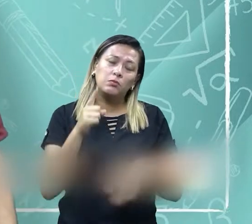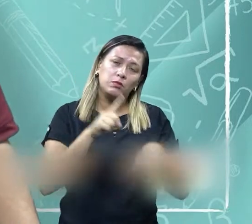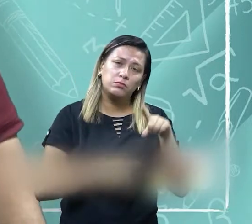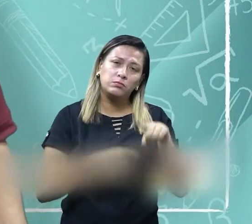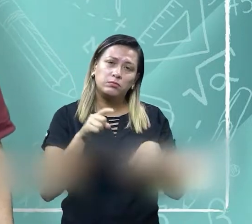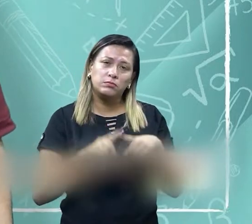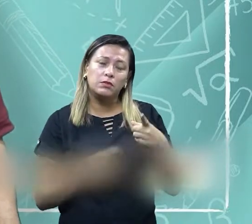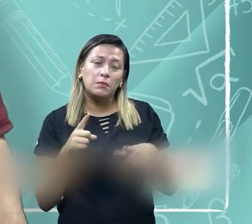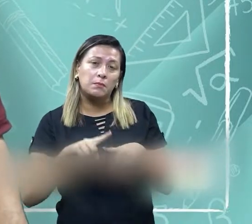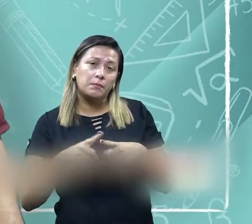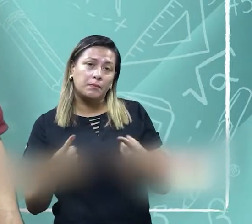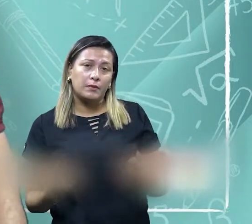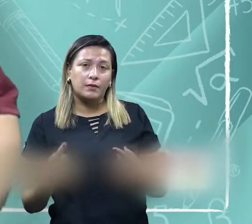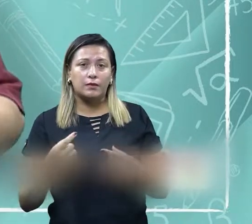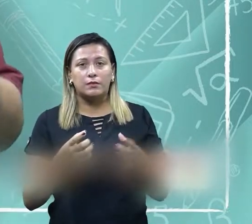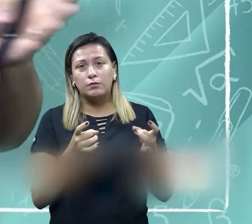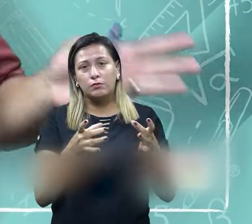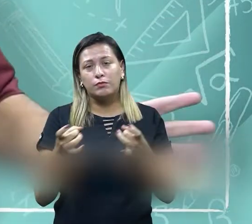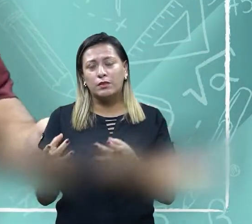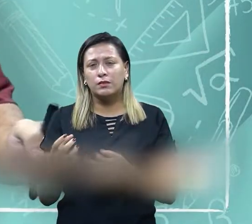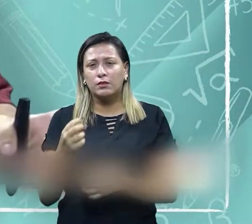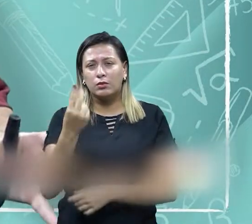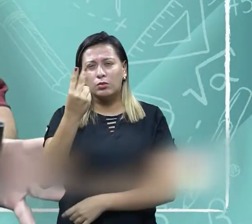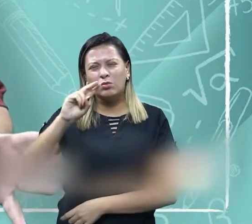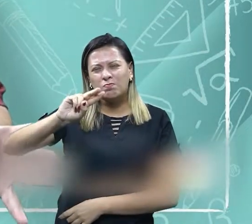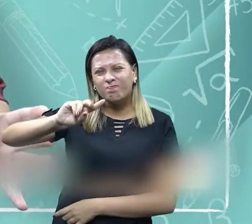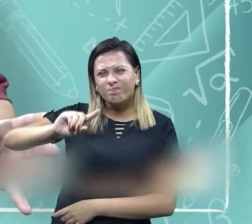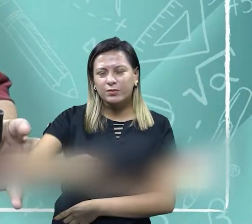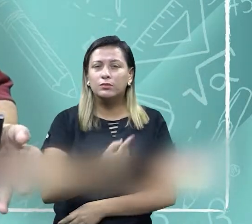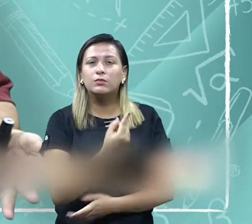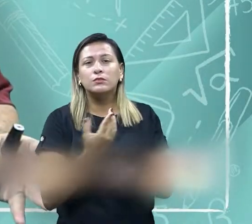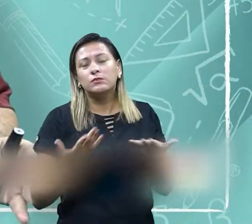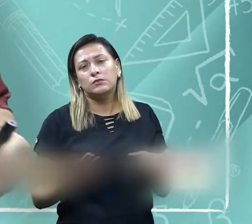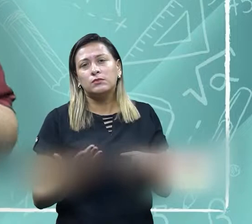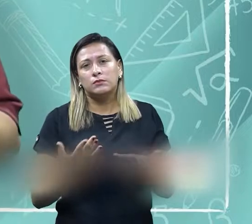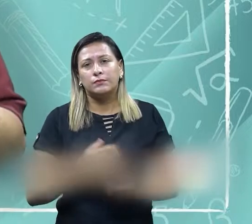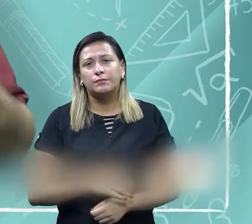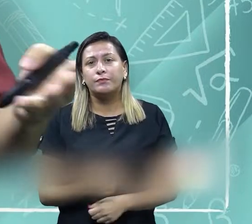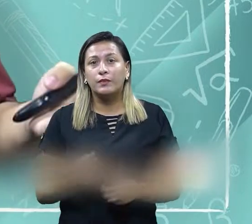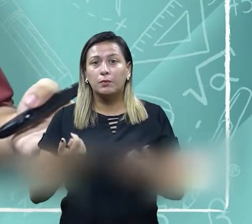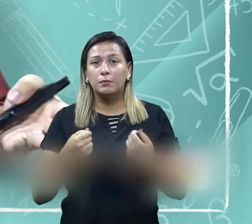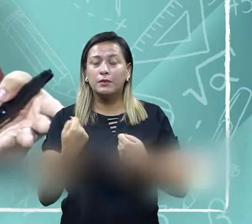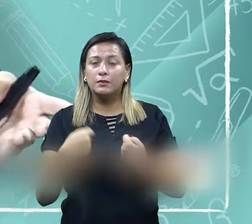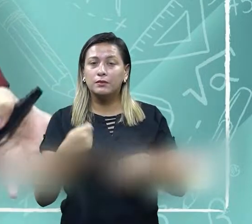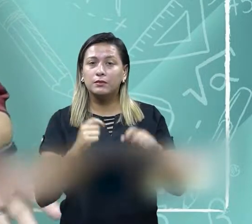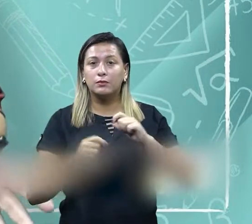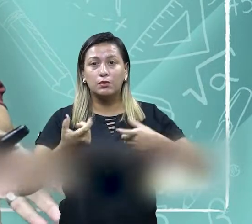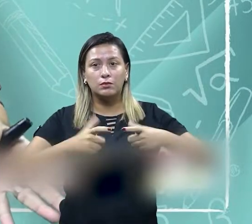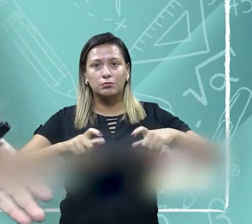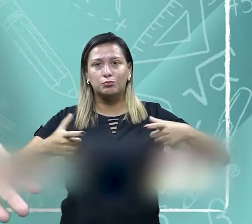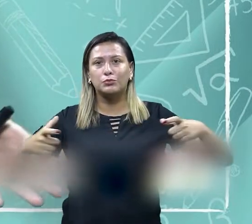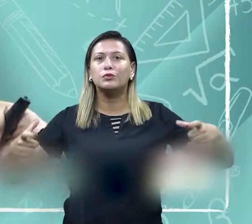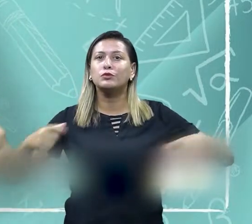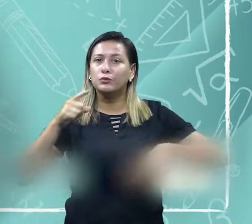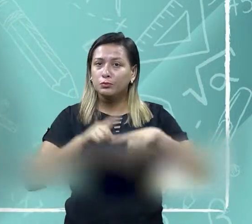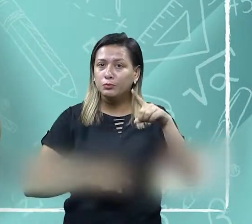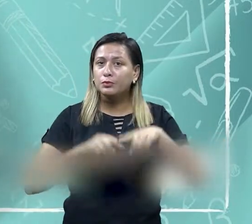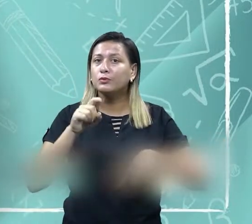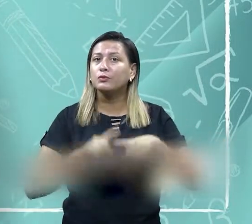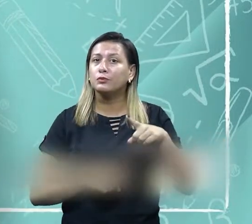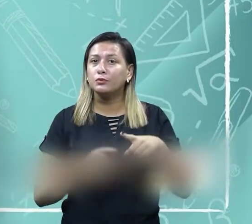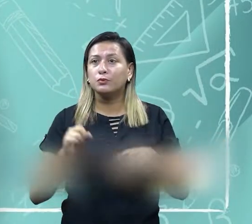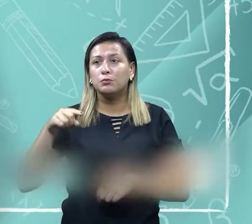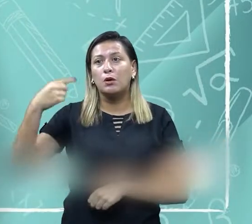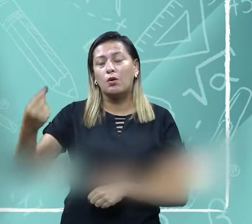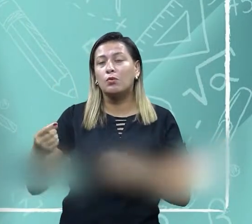produto. Mas se eu quiser agora vender 2 milhões, né, de produtos, então eu preciso expandir o meu produto a